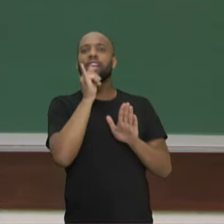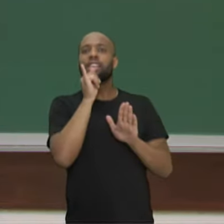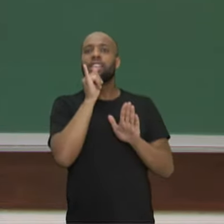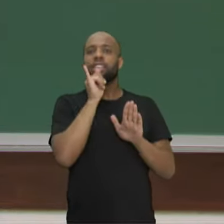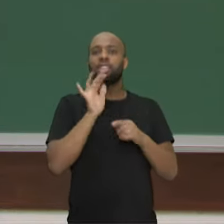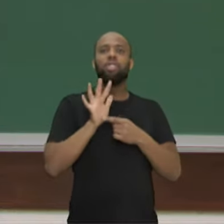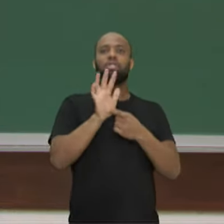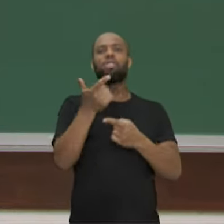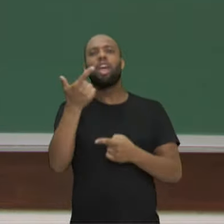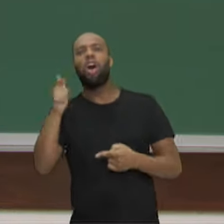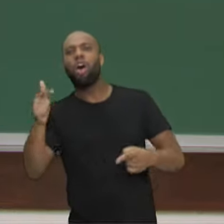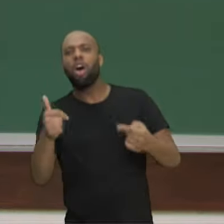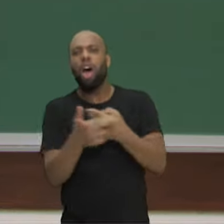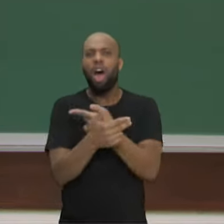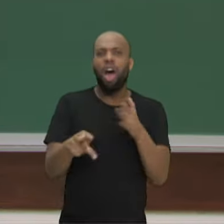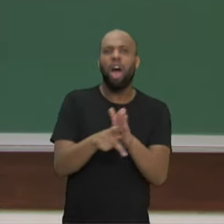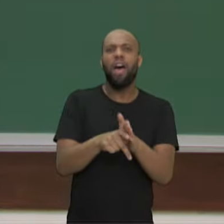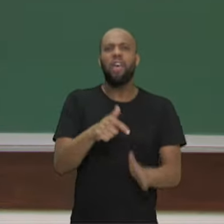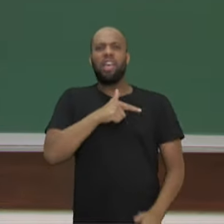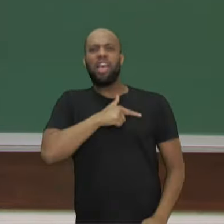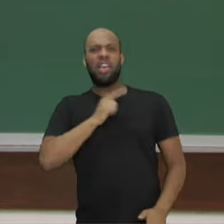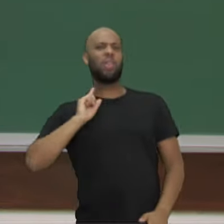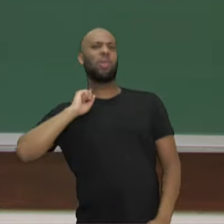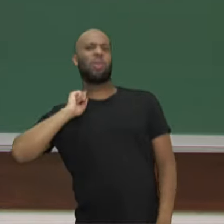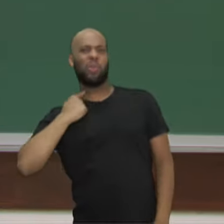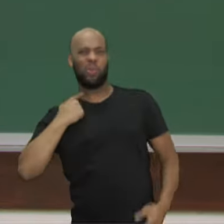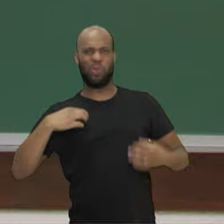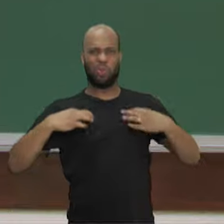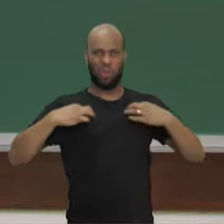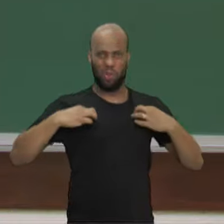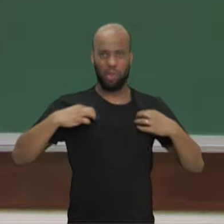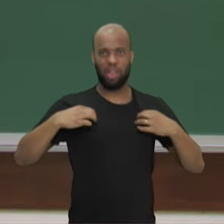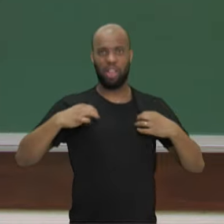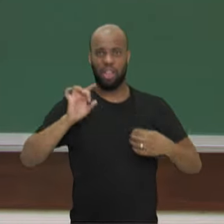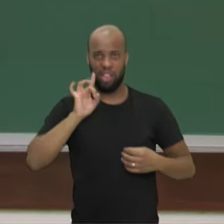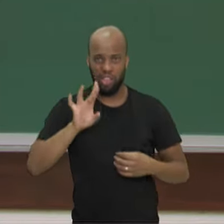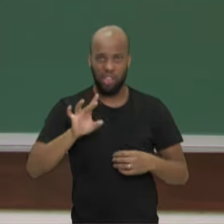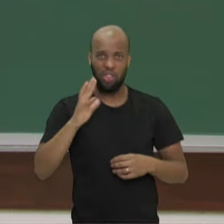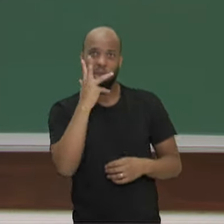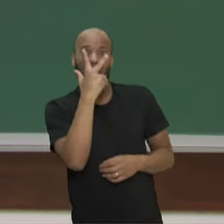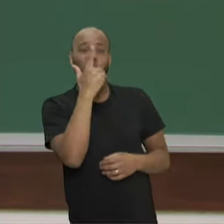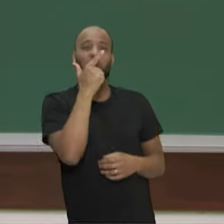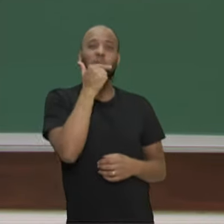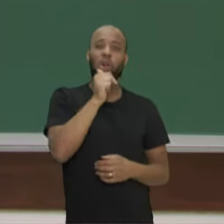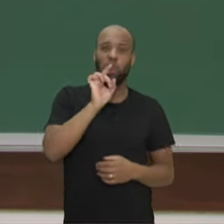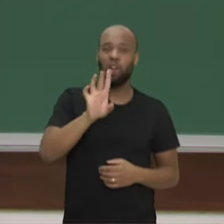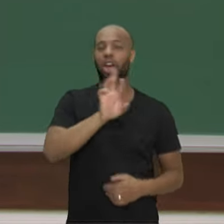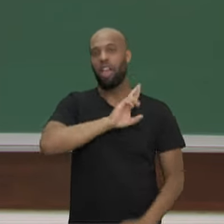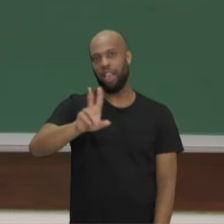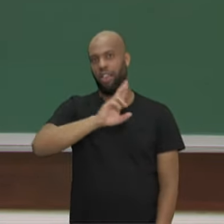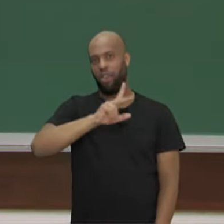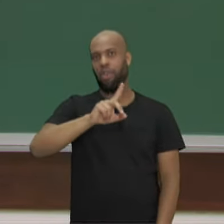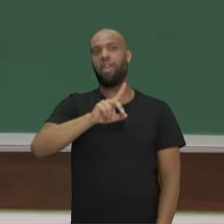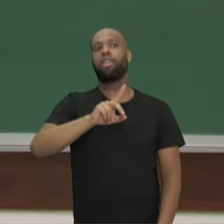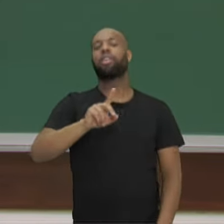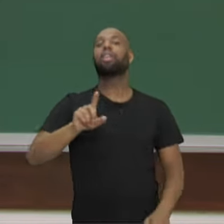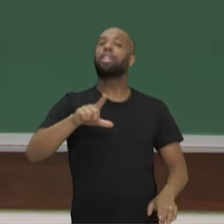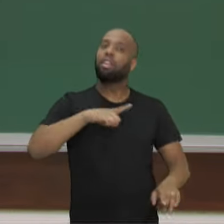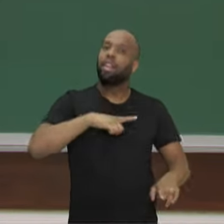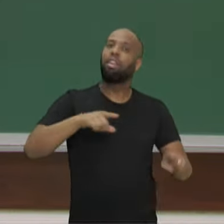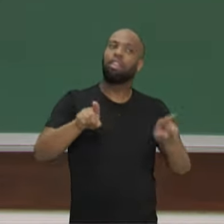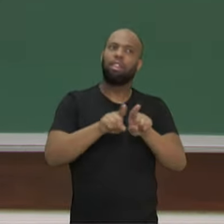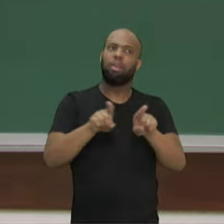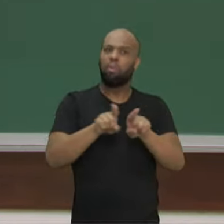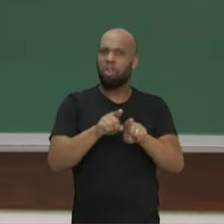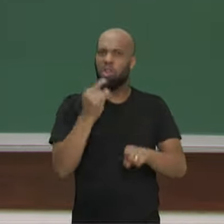figurino feio, sujo, enfim? Então não é simplesmente enfeitar, adornar a peça teatral, não é? Para deixar